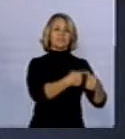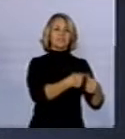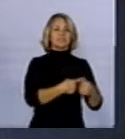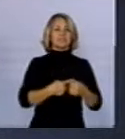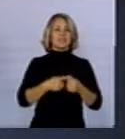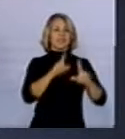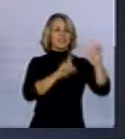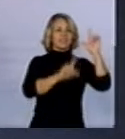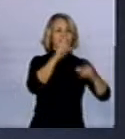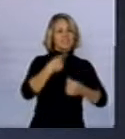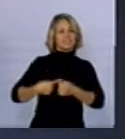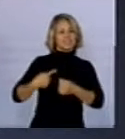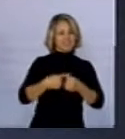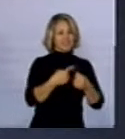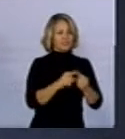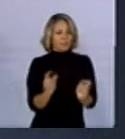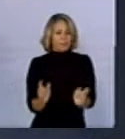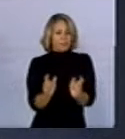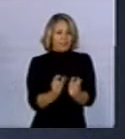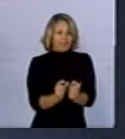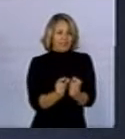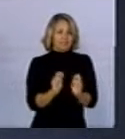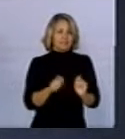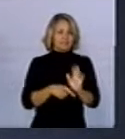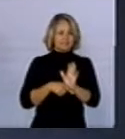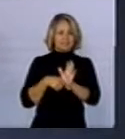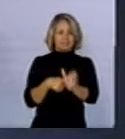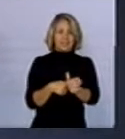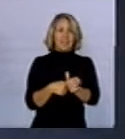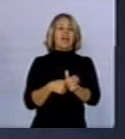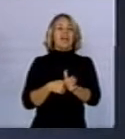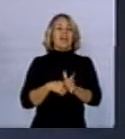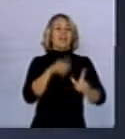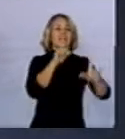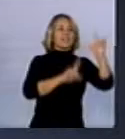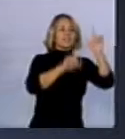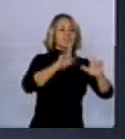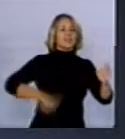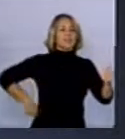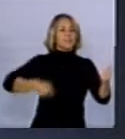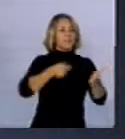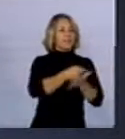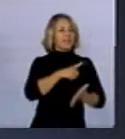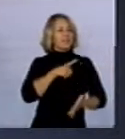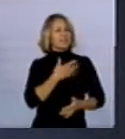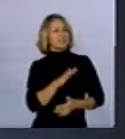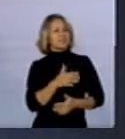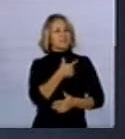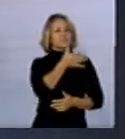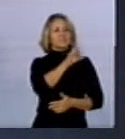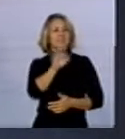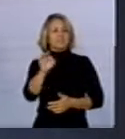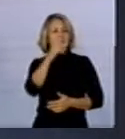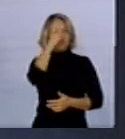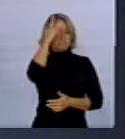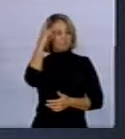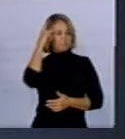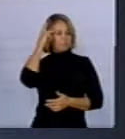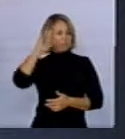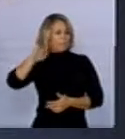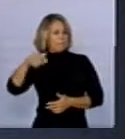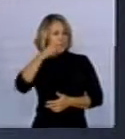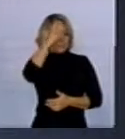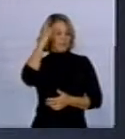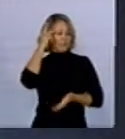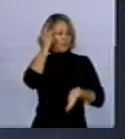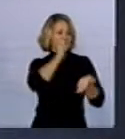que é uma pequena prestadora de serviços de TV por assinatura, possui aproximadamente 100 mil assinantes, e de resto, ministro e